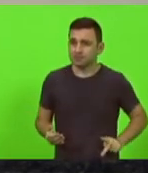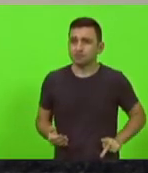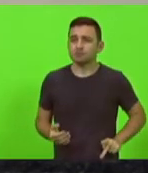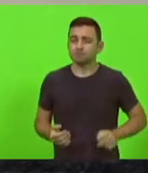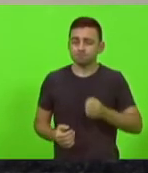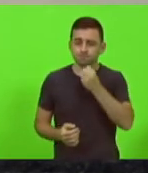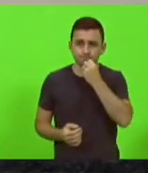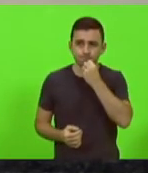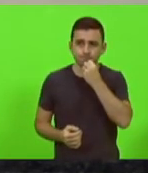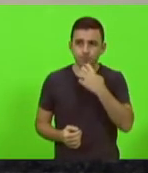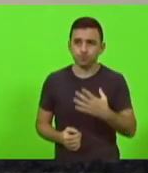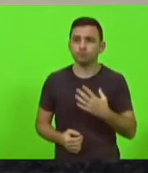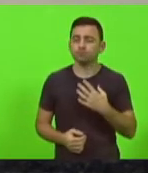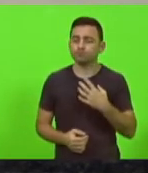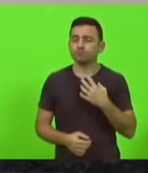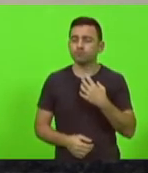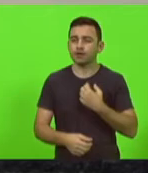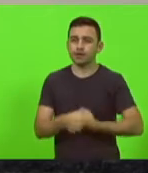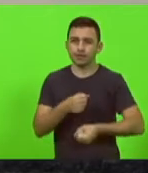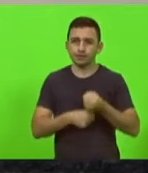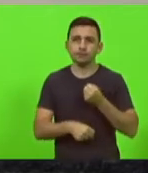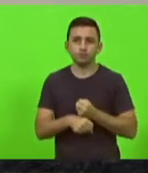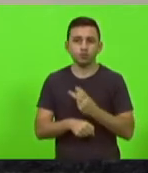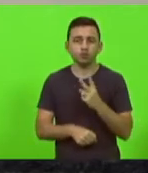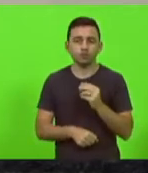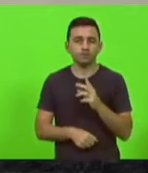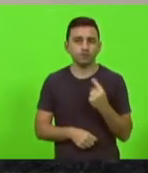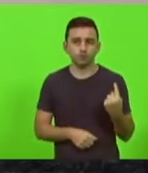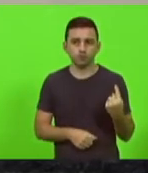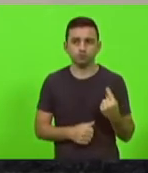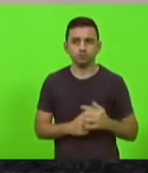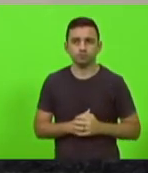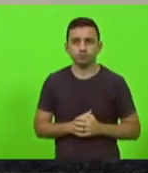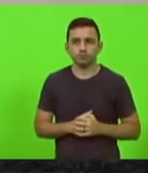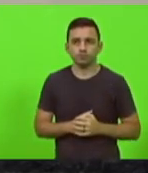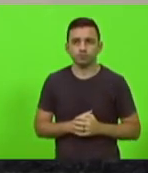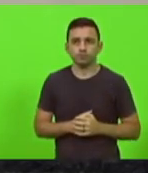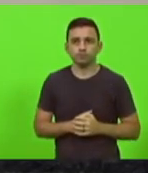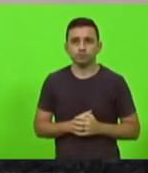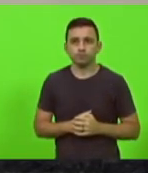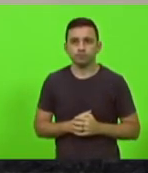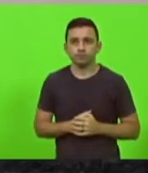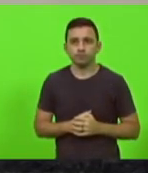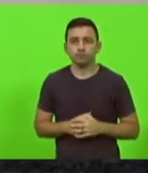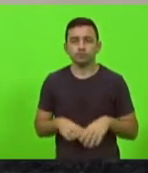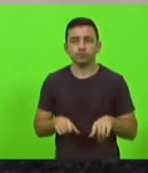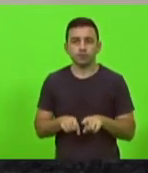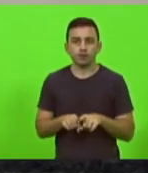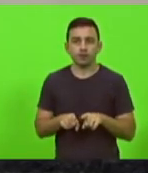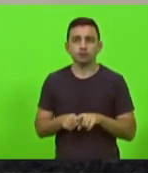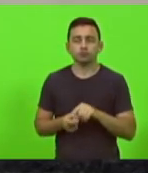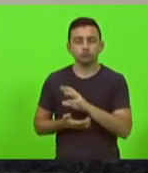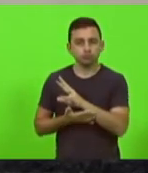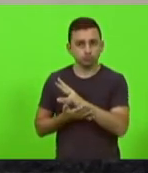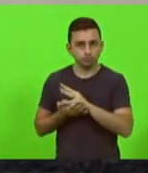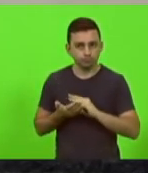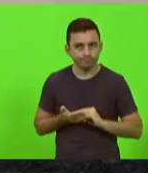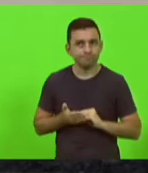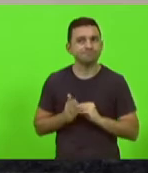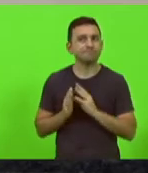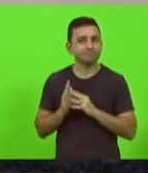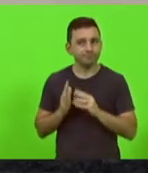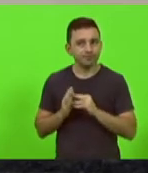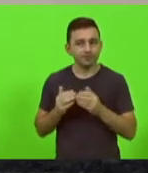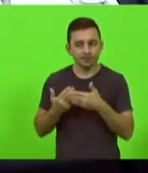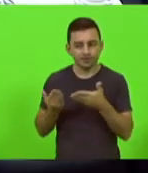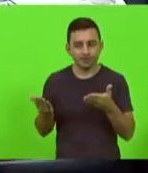durante o ano de 2021. Vou procurar seguir o exemplo dos presidentes anteriores, seu